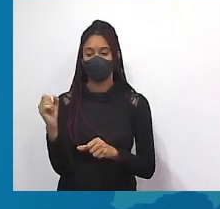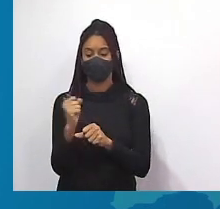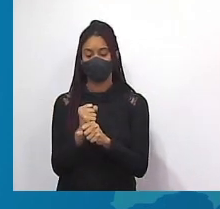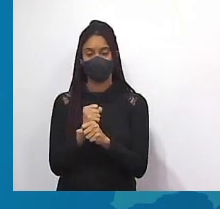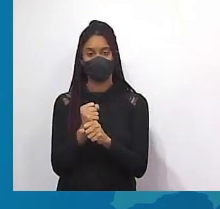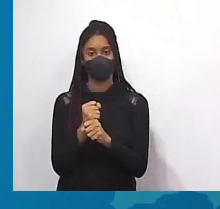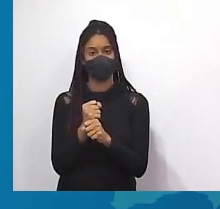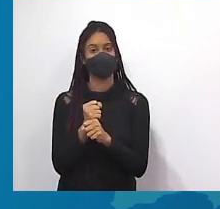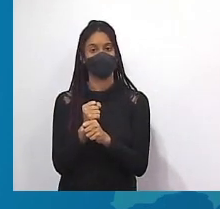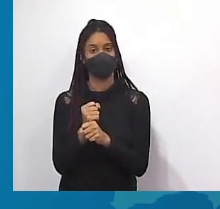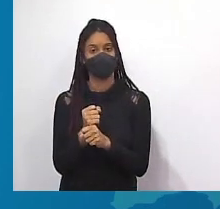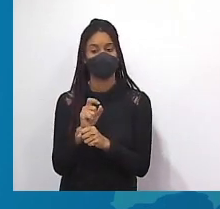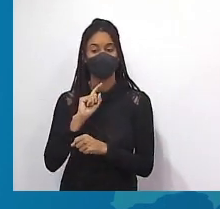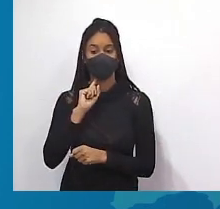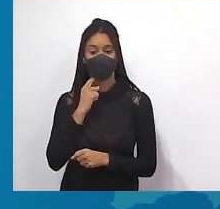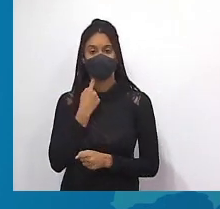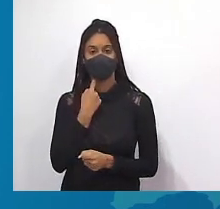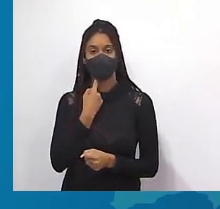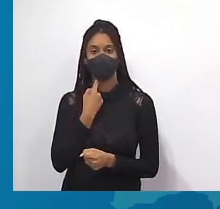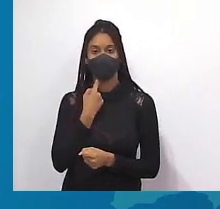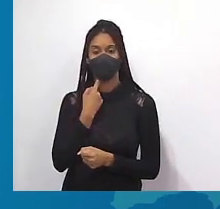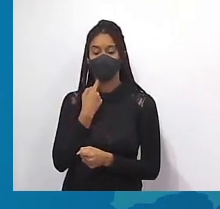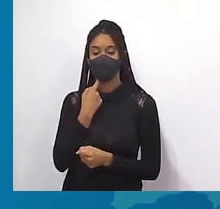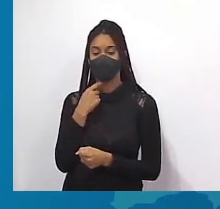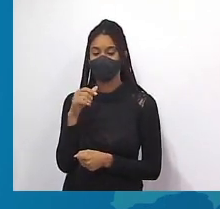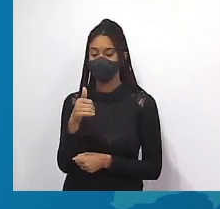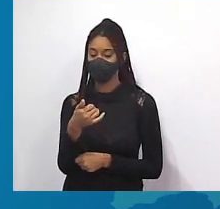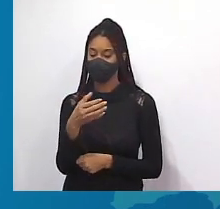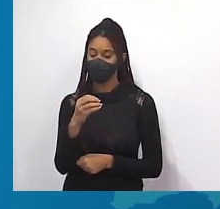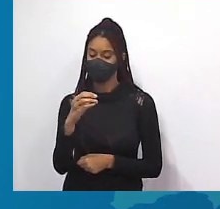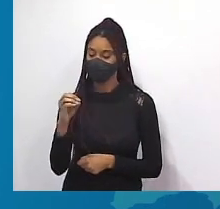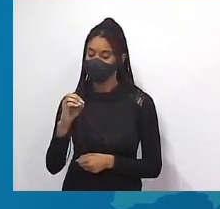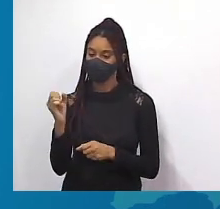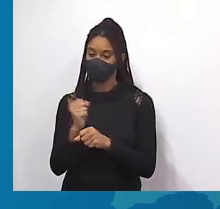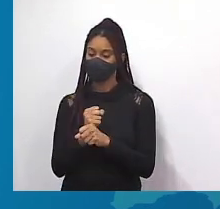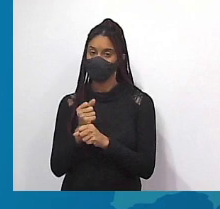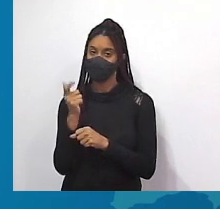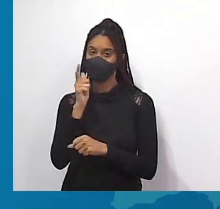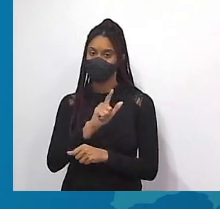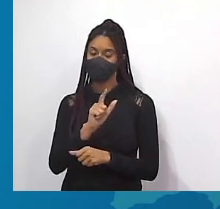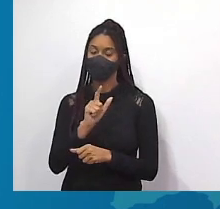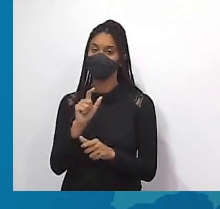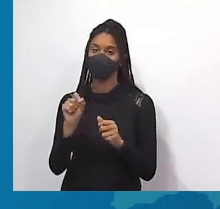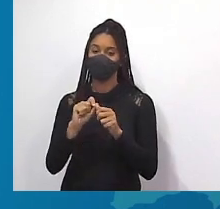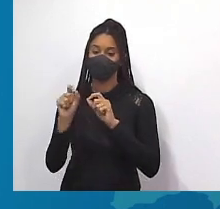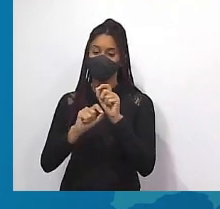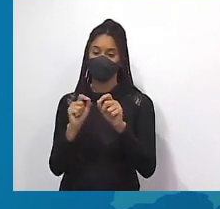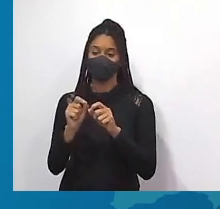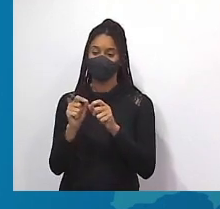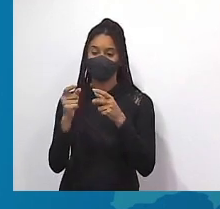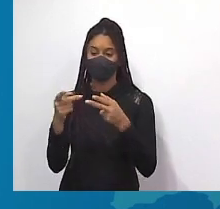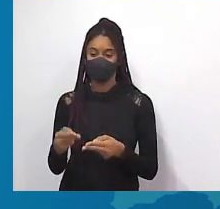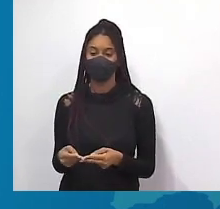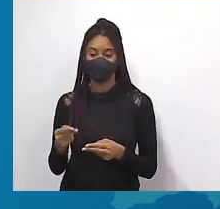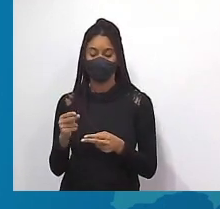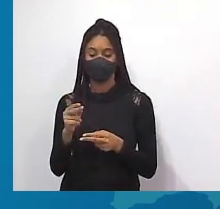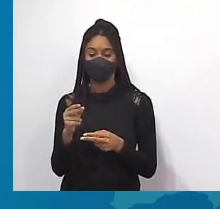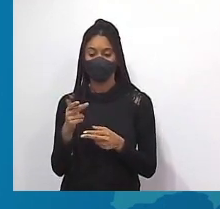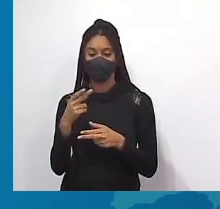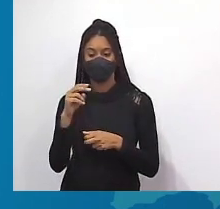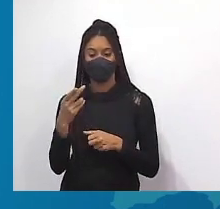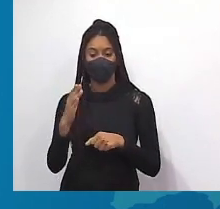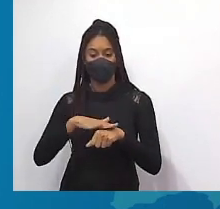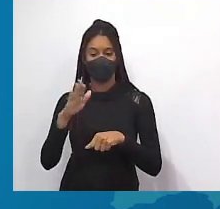uma quantidade de poluição, e em 100 anos a gente conseguiu poluir, destruir igual ou até mais que